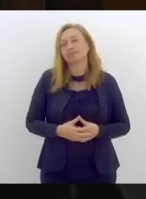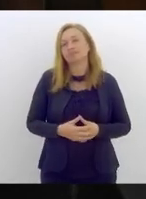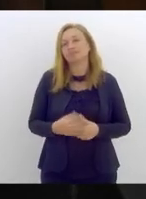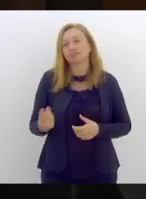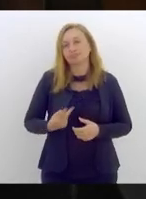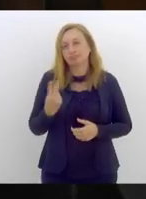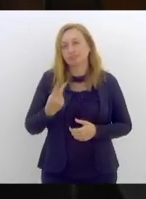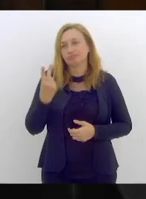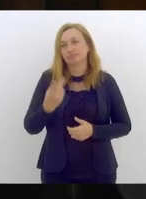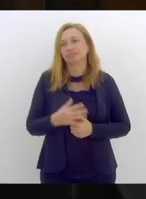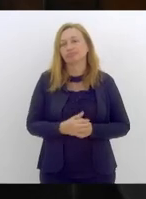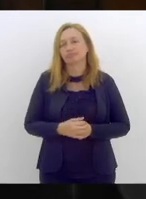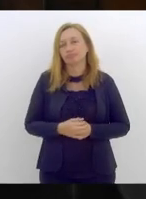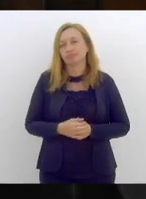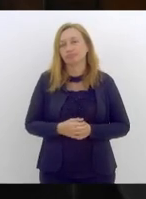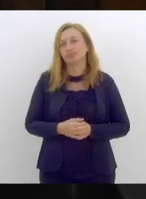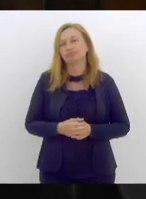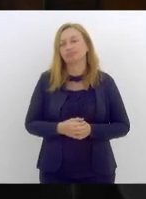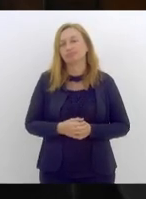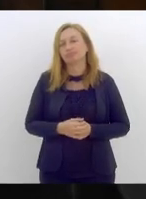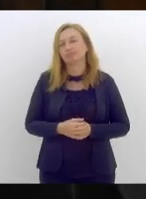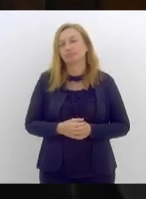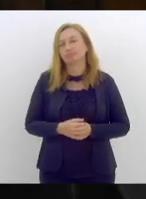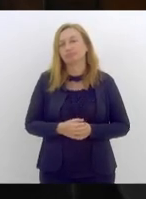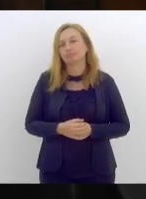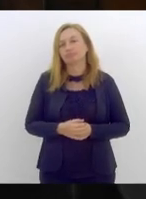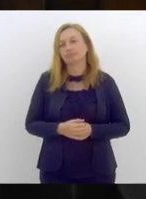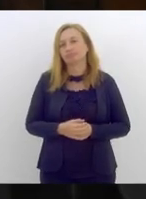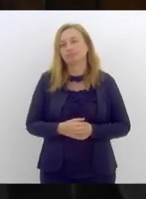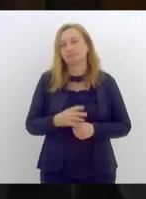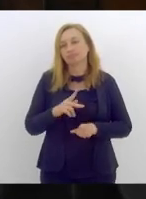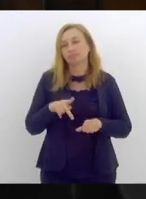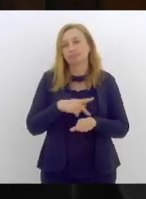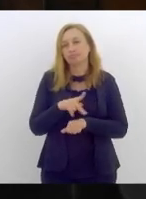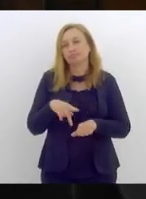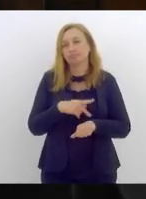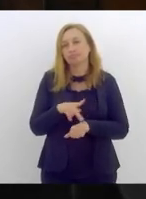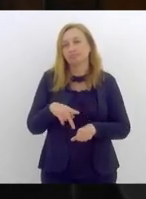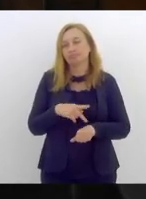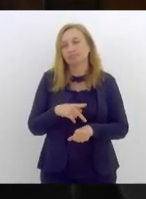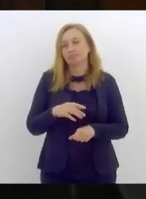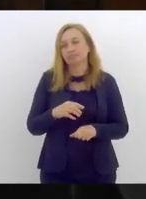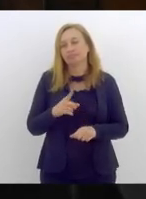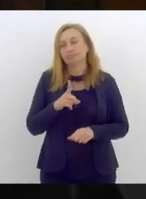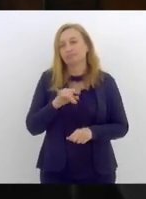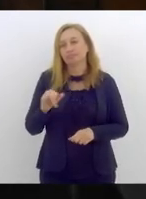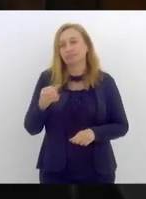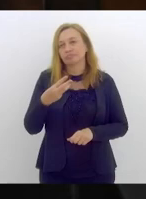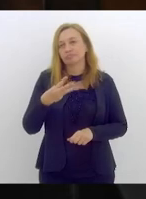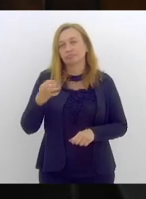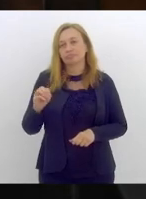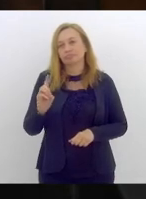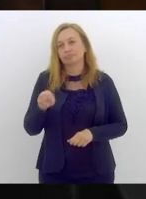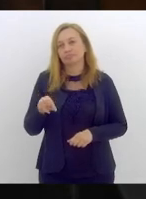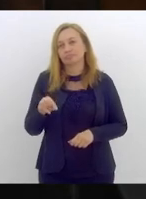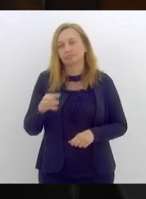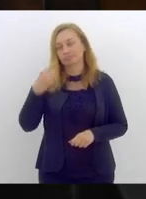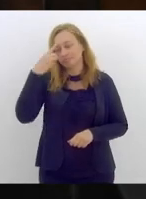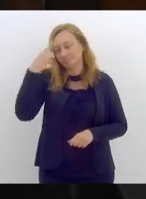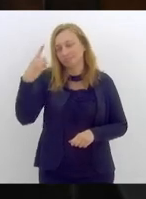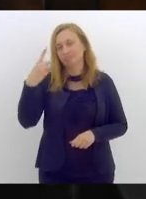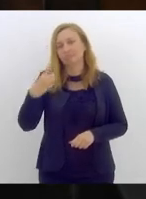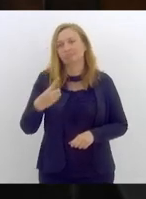prevalecer que vai o que há de prevalecer nesse país a partir do dia 30 é uma ideia